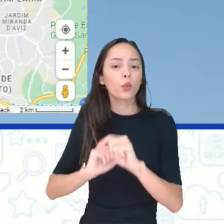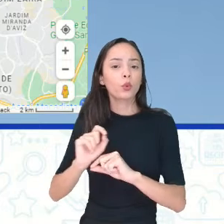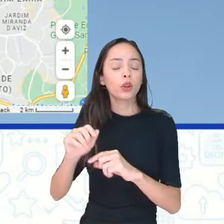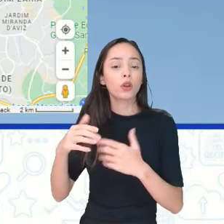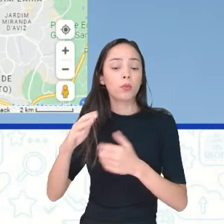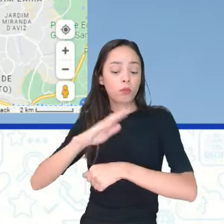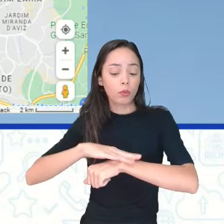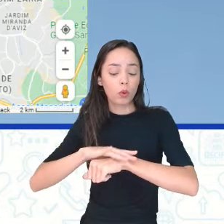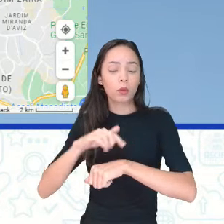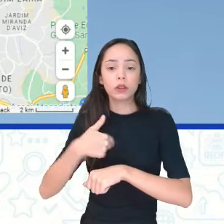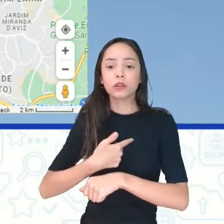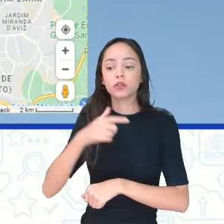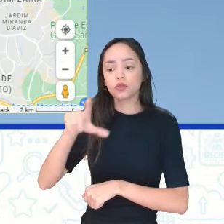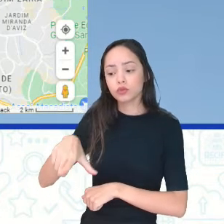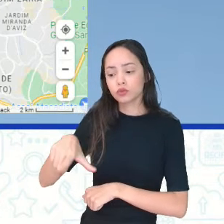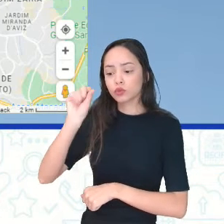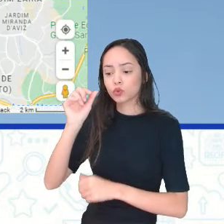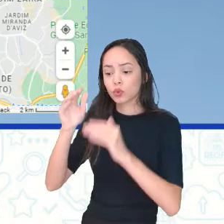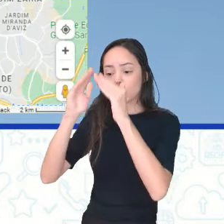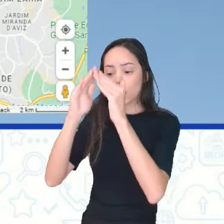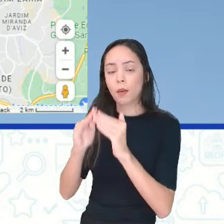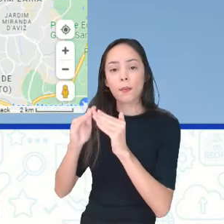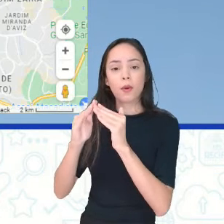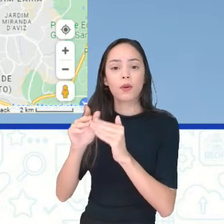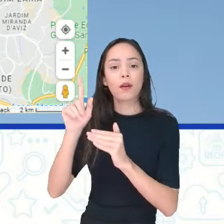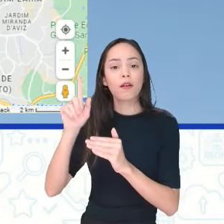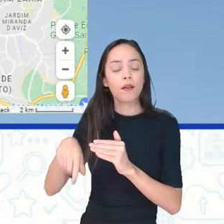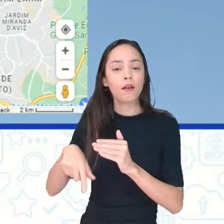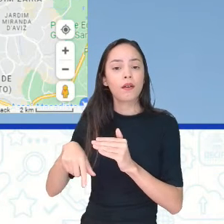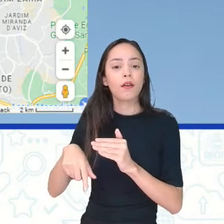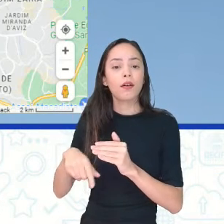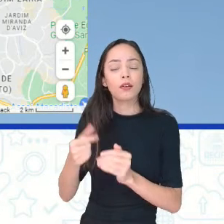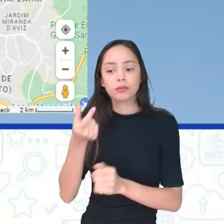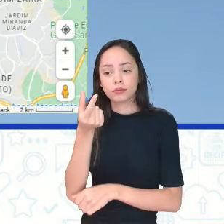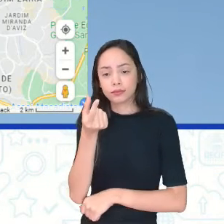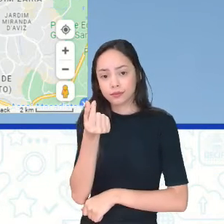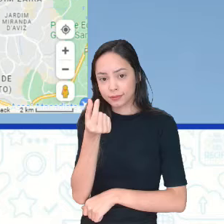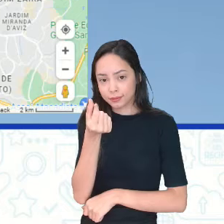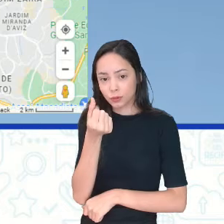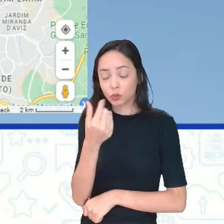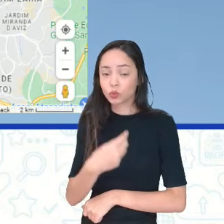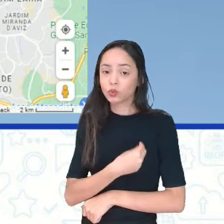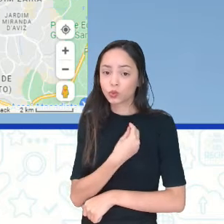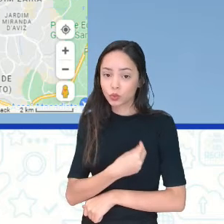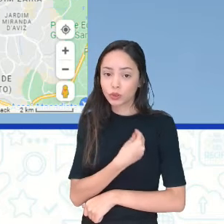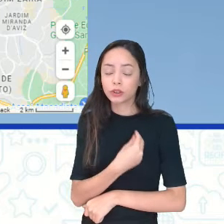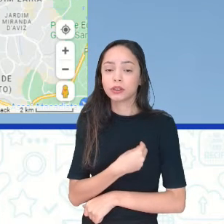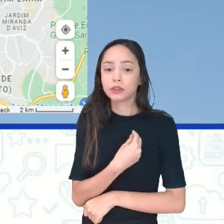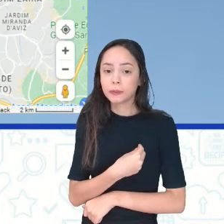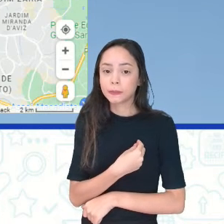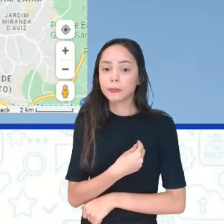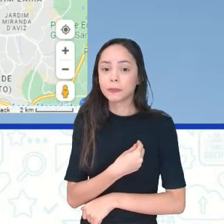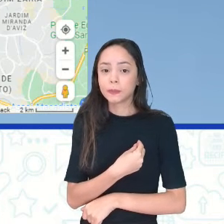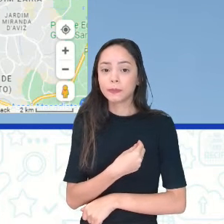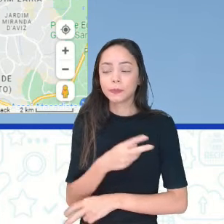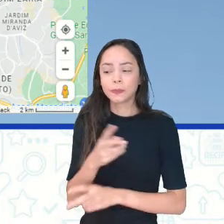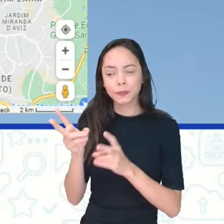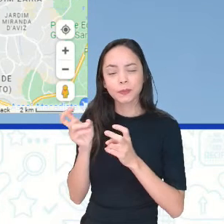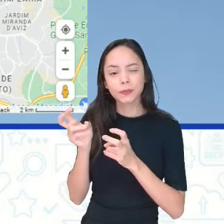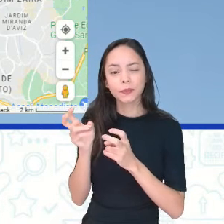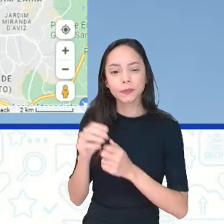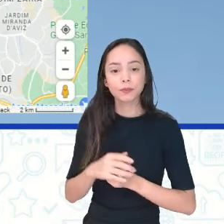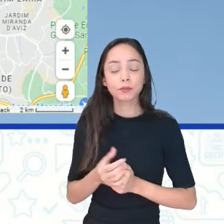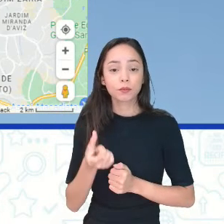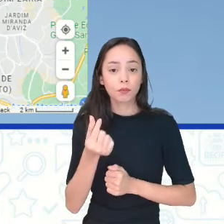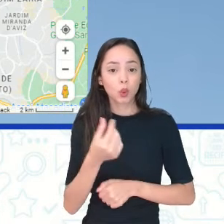escolher morar no lugar, vai ser justamente o custo de vida daquele lugar. Percebe? E esse